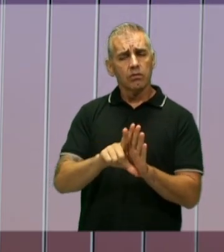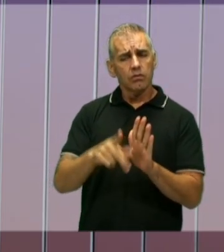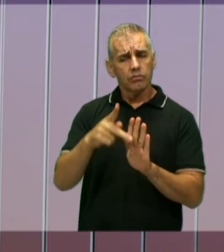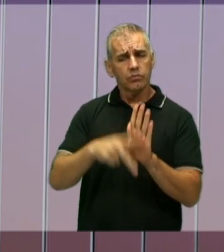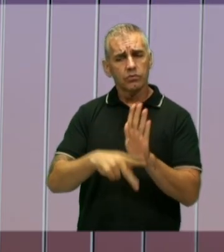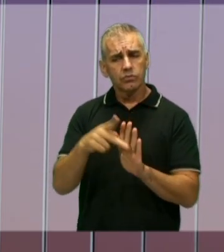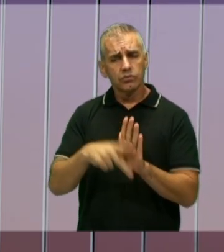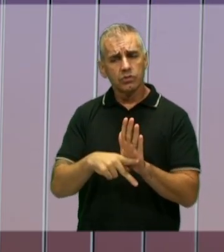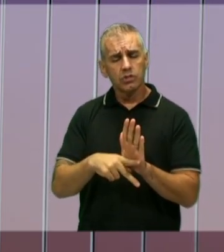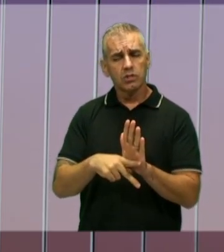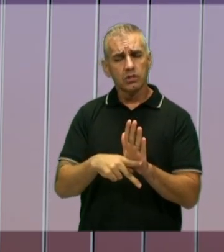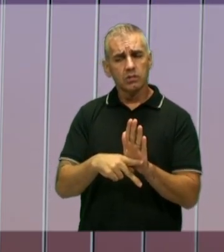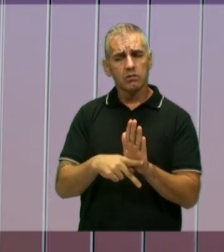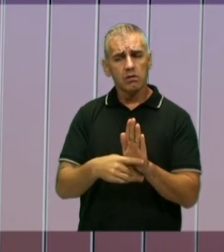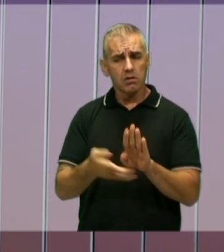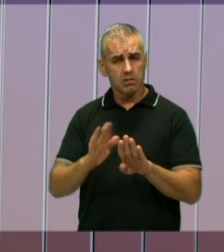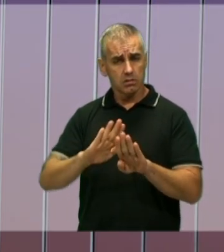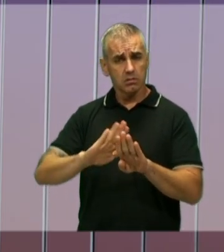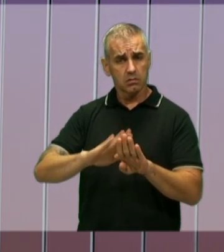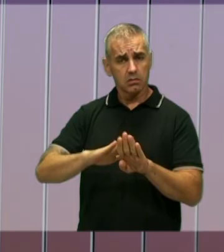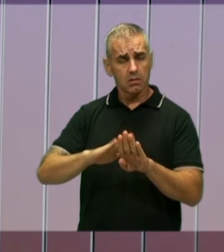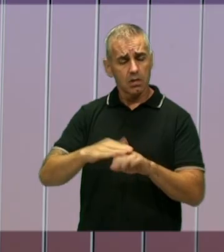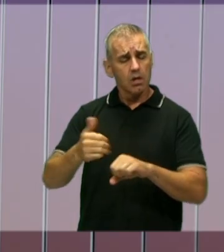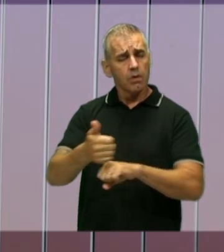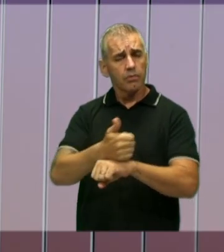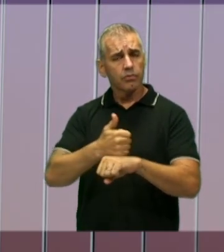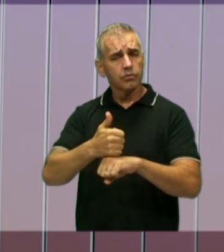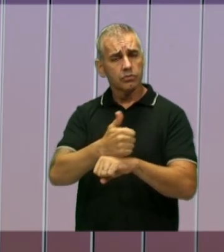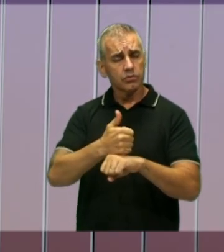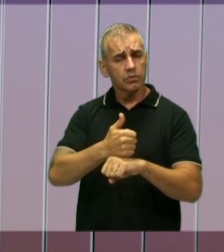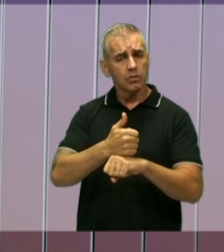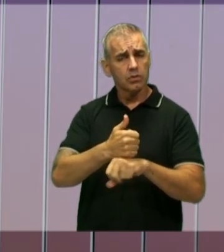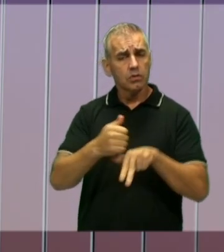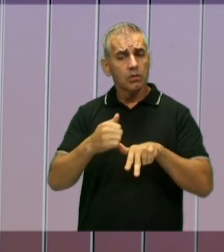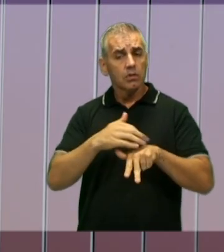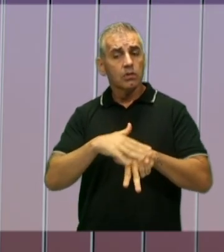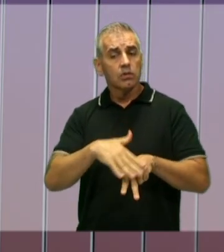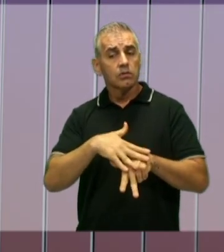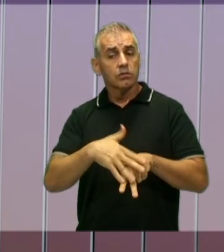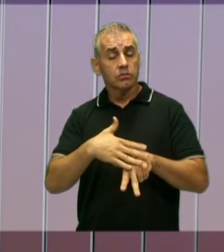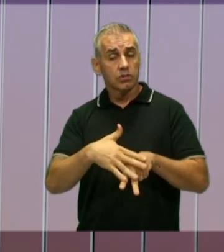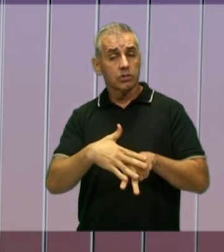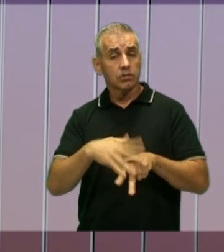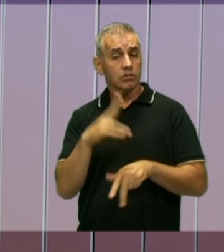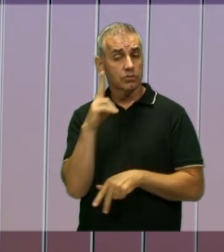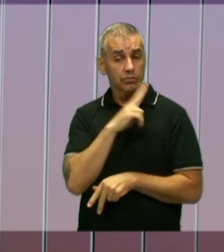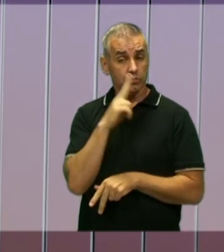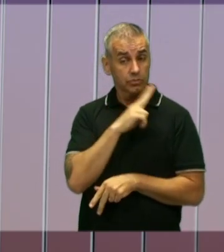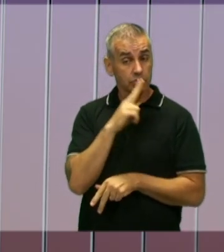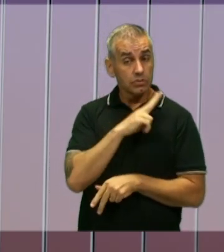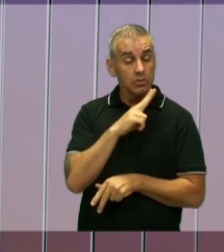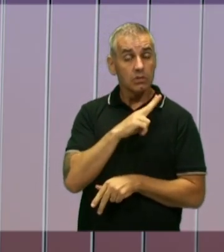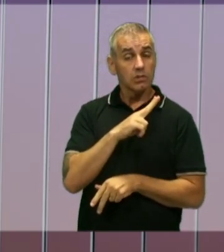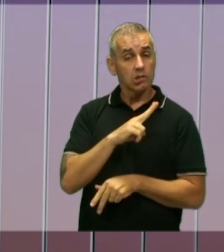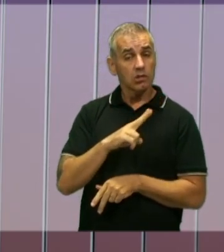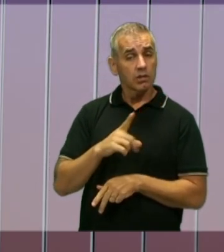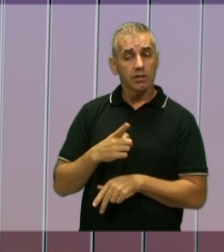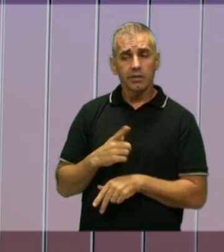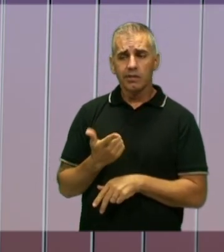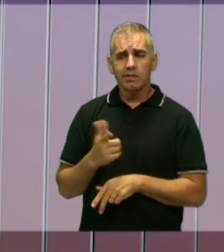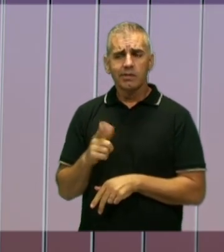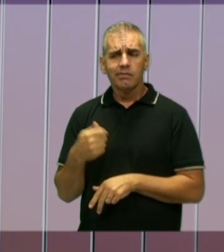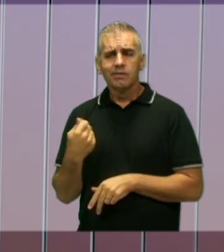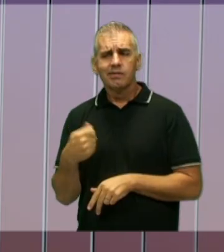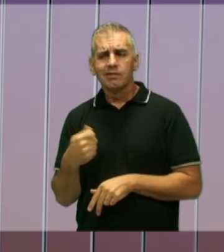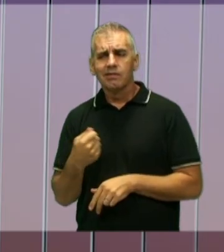retaguarda profissional para esses pacientes que entram nos serviços de emergência. E eu não estou falando aqui que deverão ter